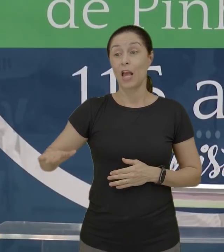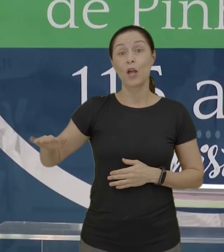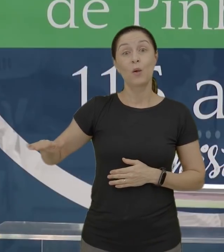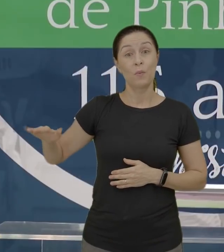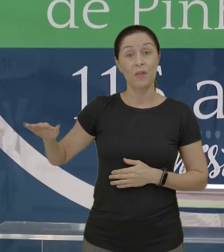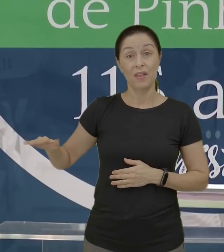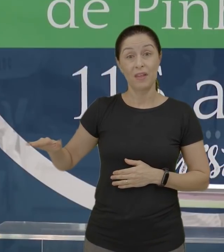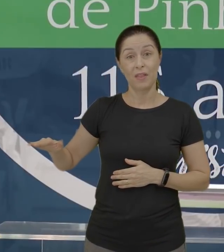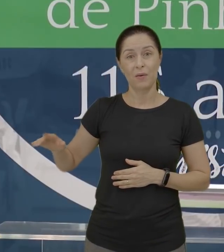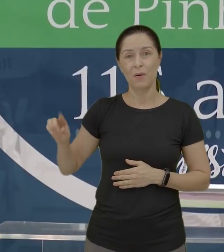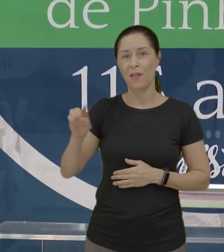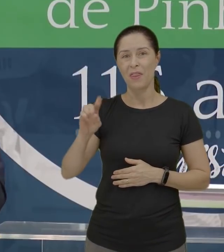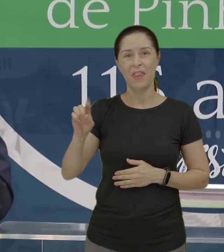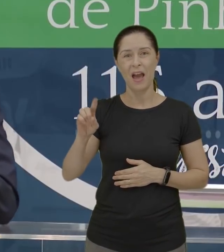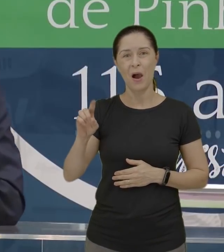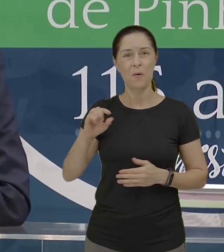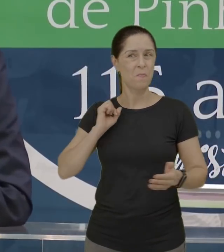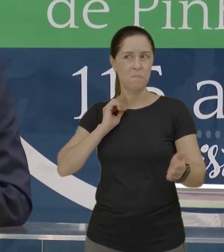rapaz.